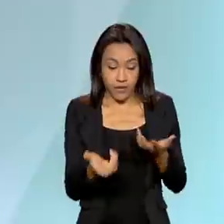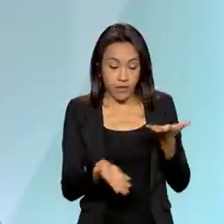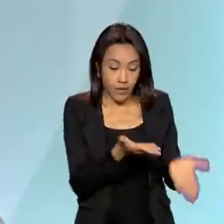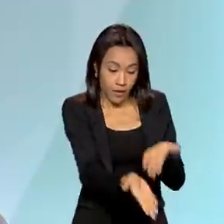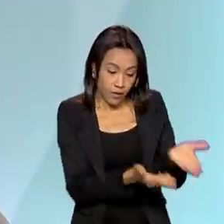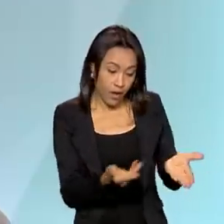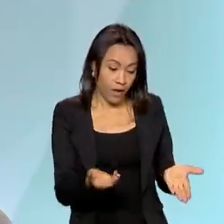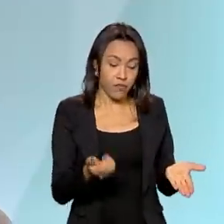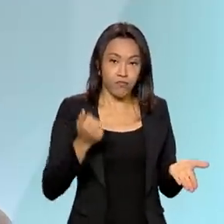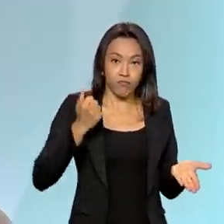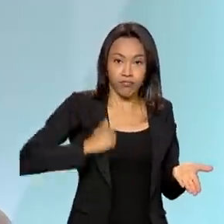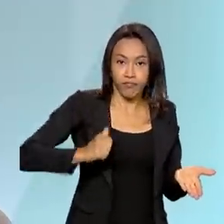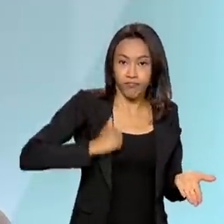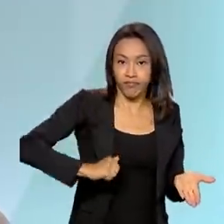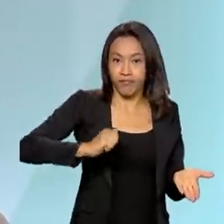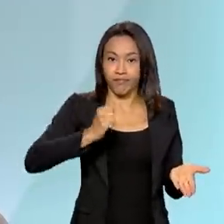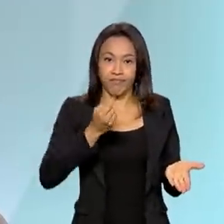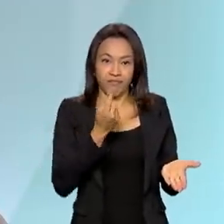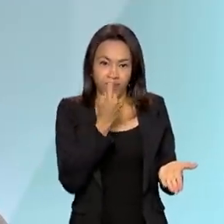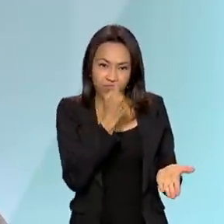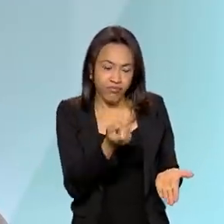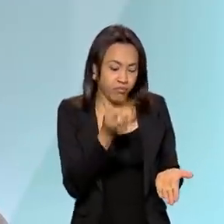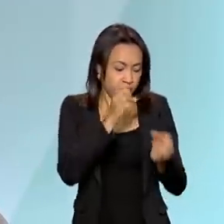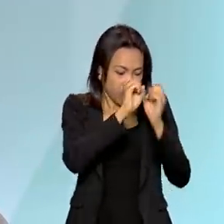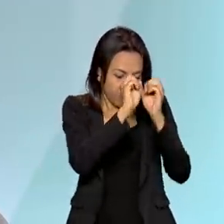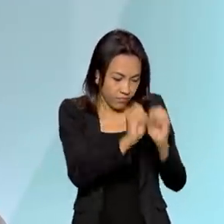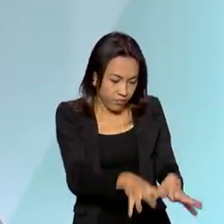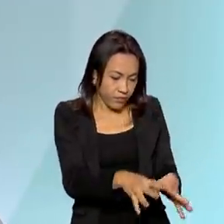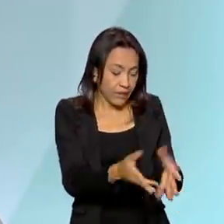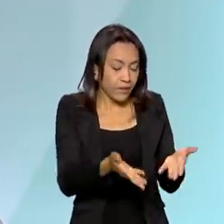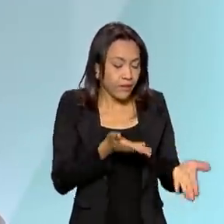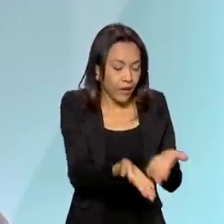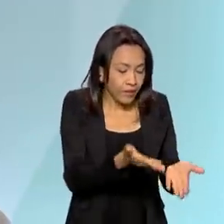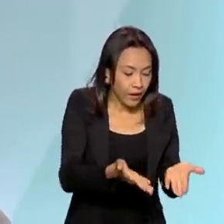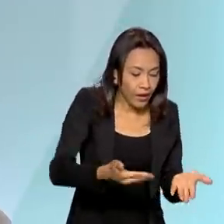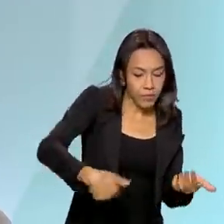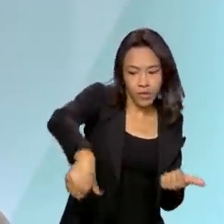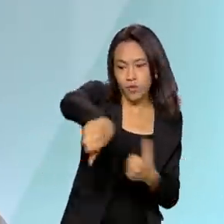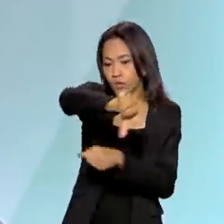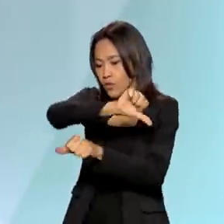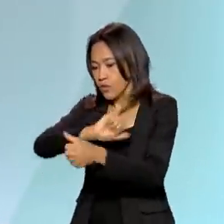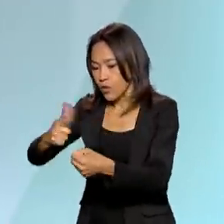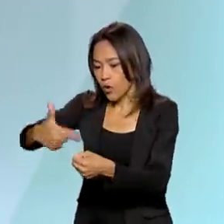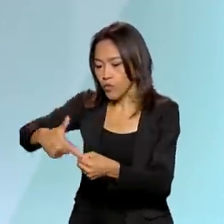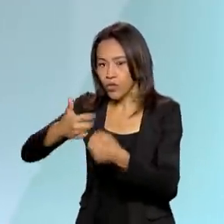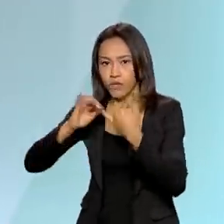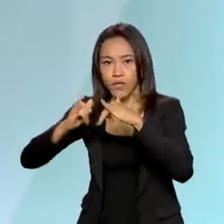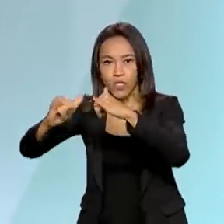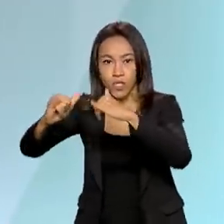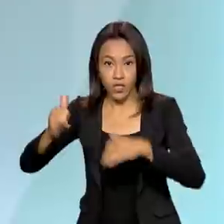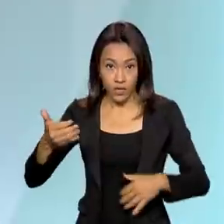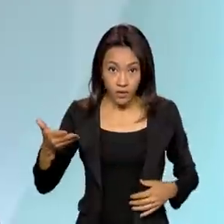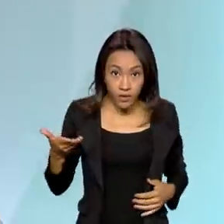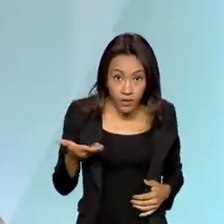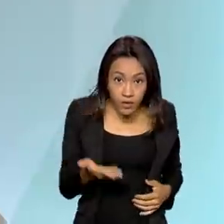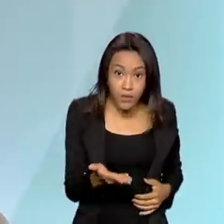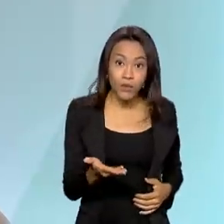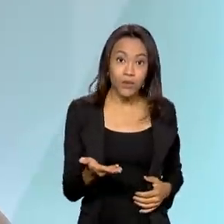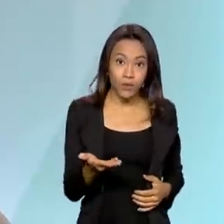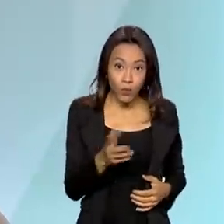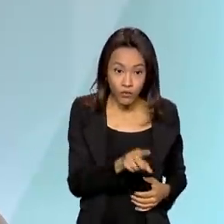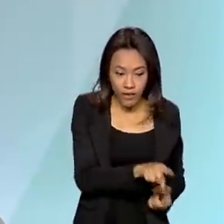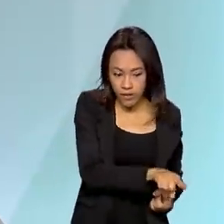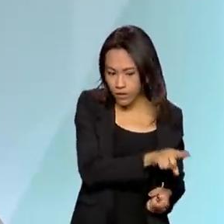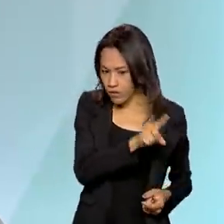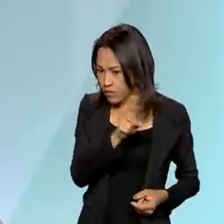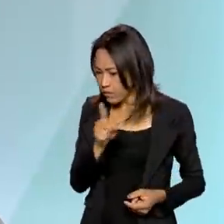resíduo orgânico, um subproduto, vamos chamar assim, que não é o subproduto agora, como você bem comentou, você, na hora que trata